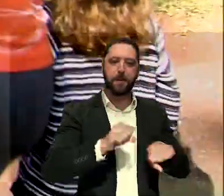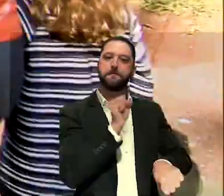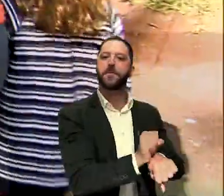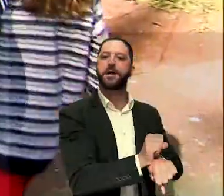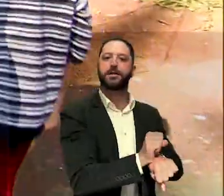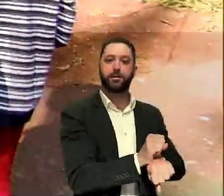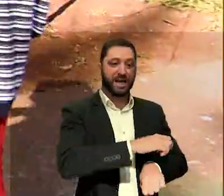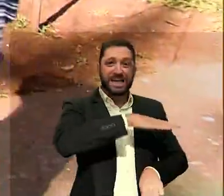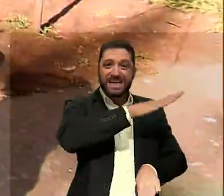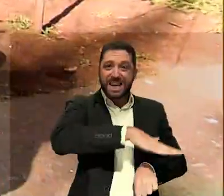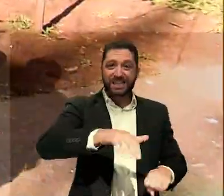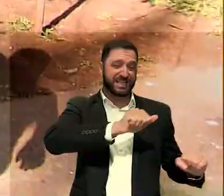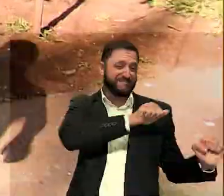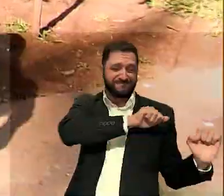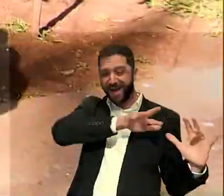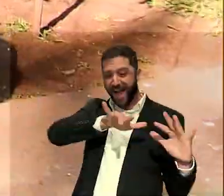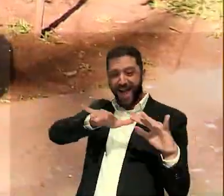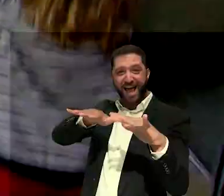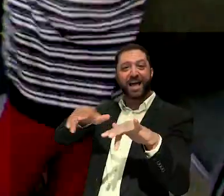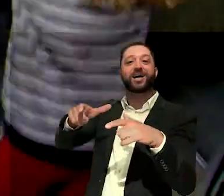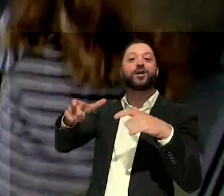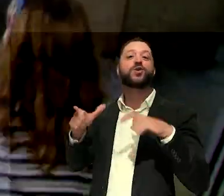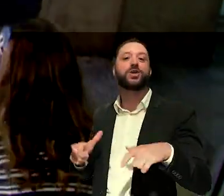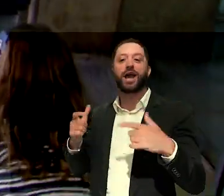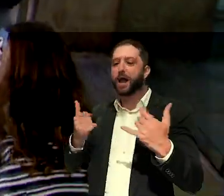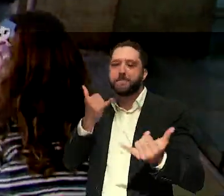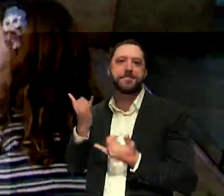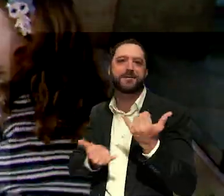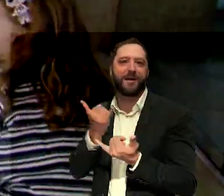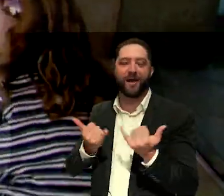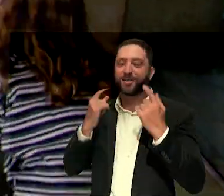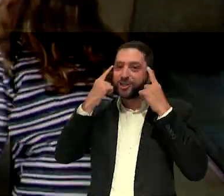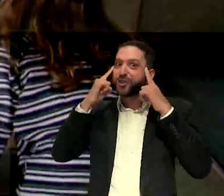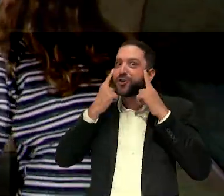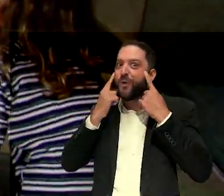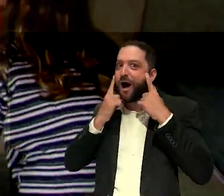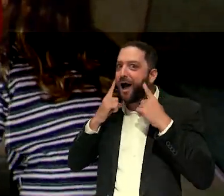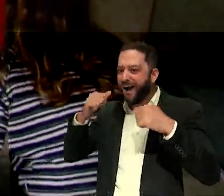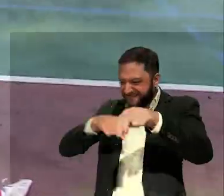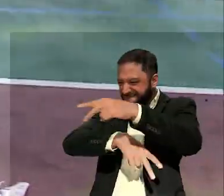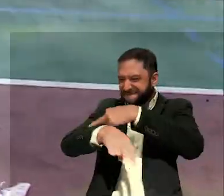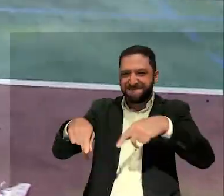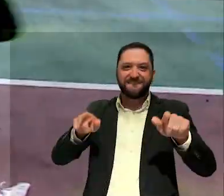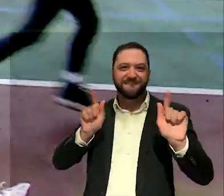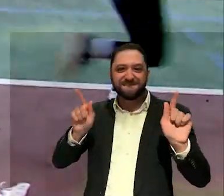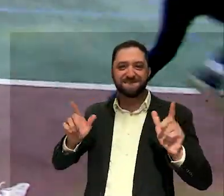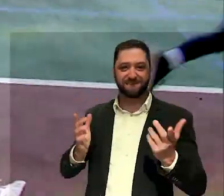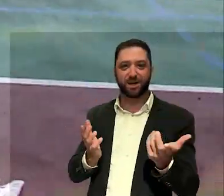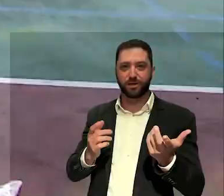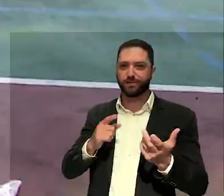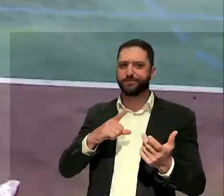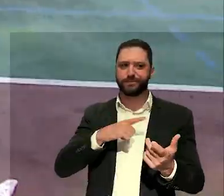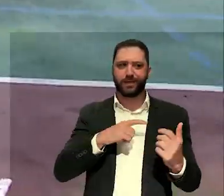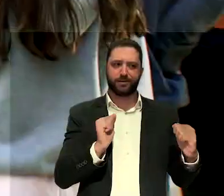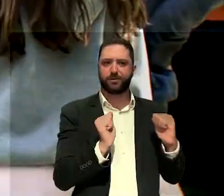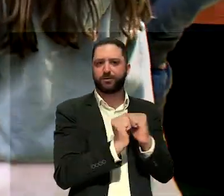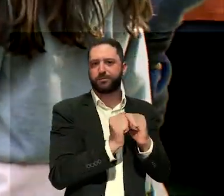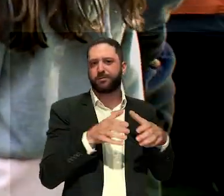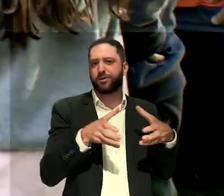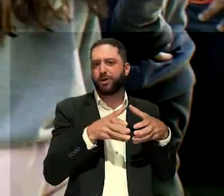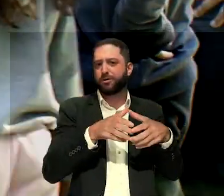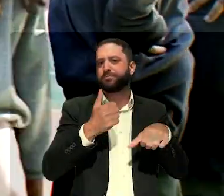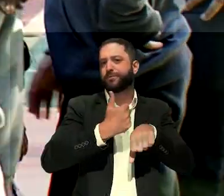os celulares são confiscados. A criançada se reúne nas áreas comuns do prédio para suar a camisa.